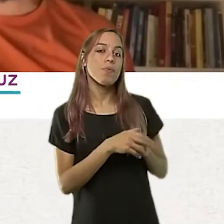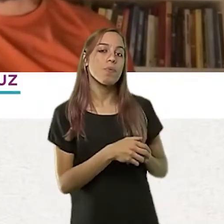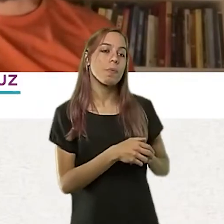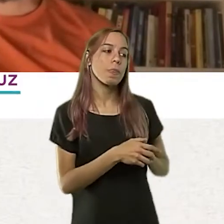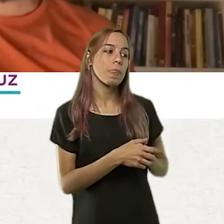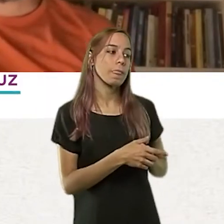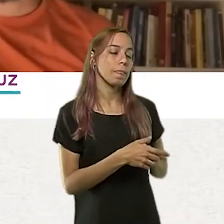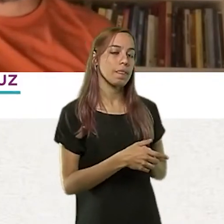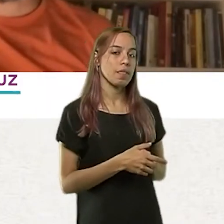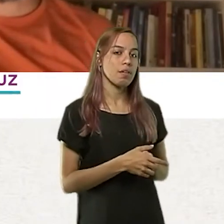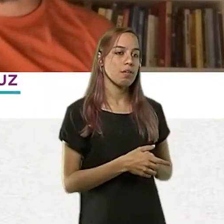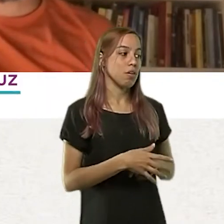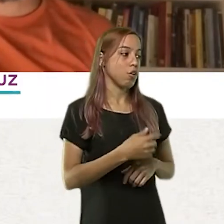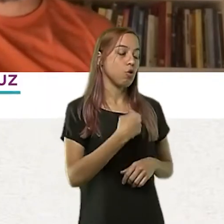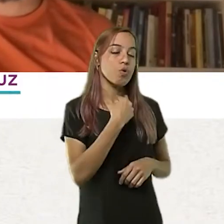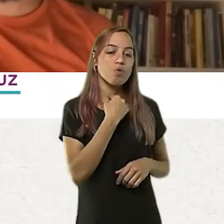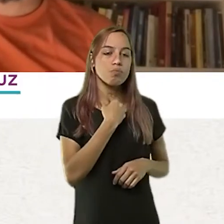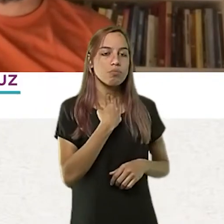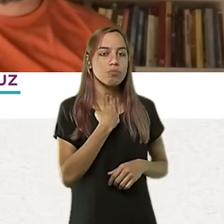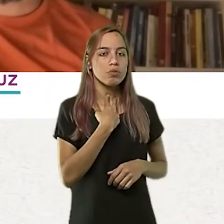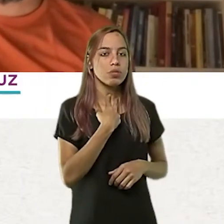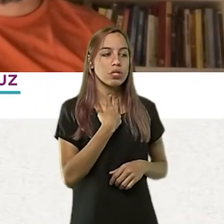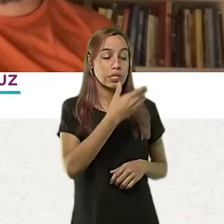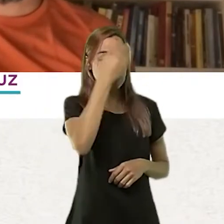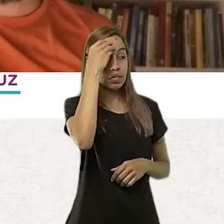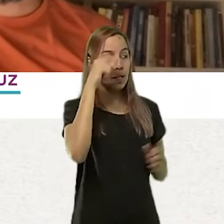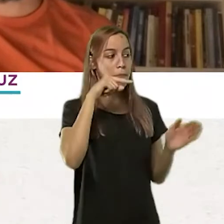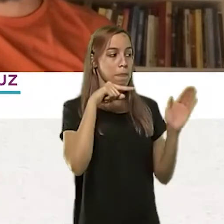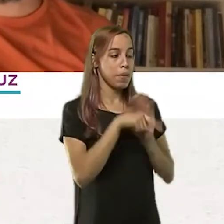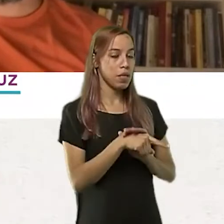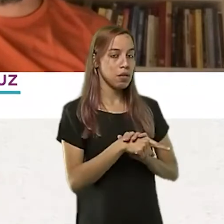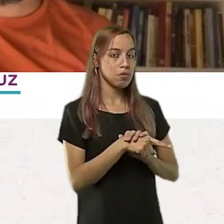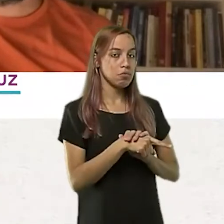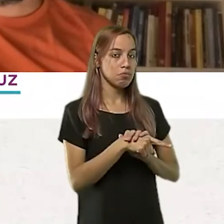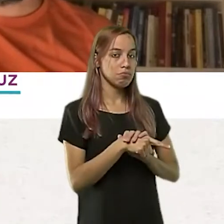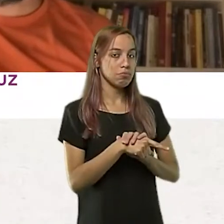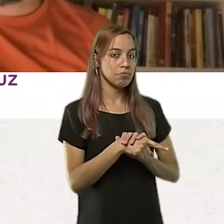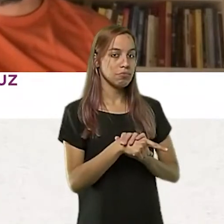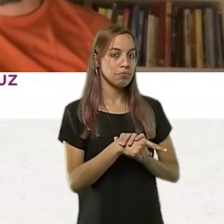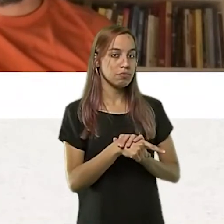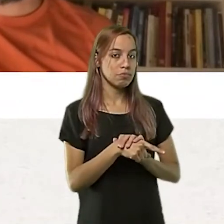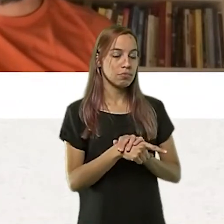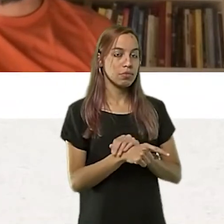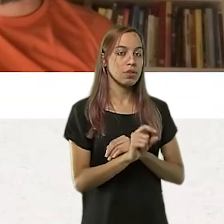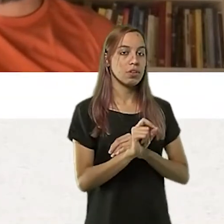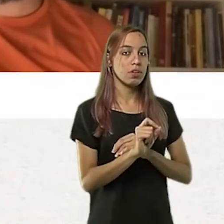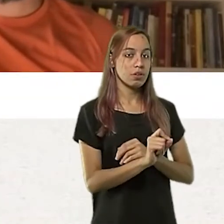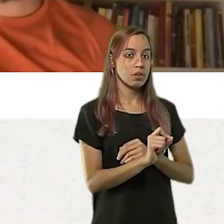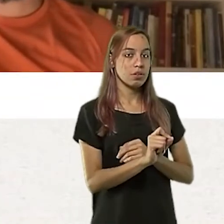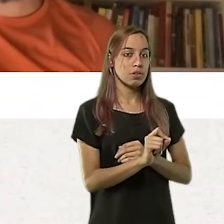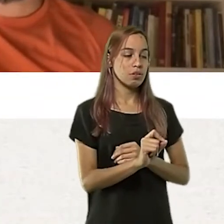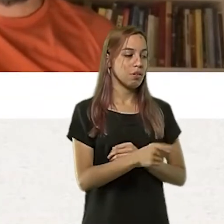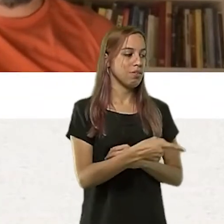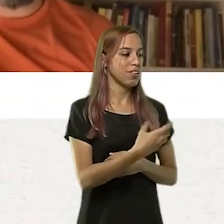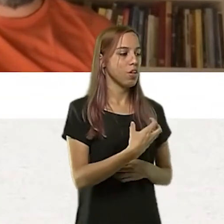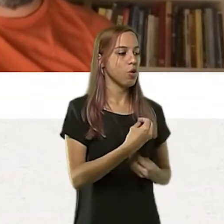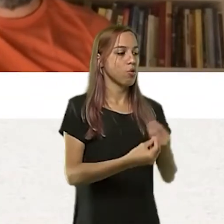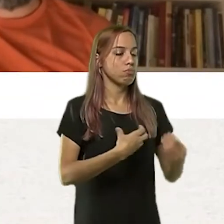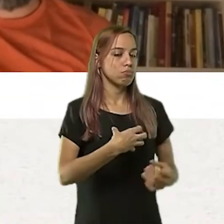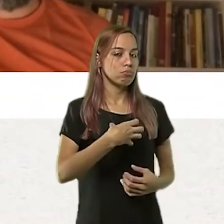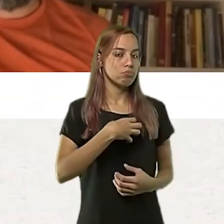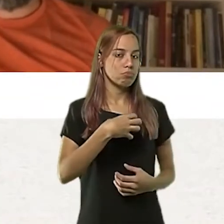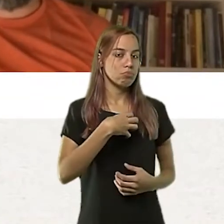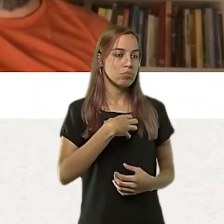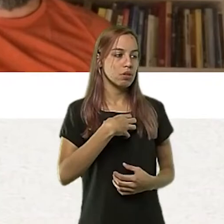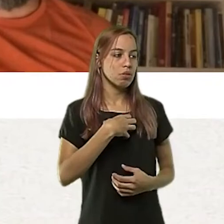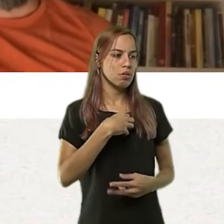fazer a pergunta que nos contextualiza agora, né? Como você está se sentindo, o que você está